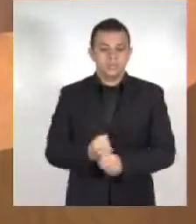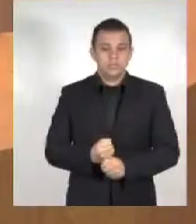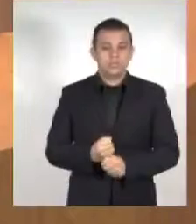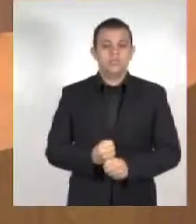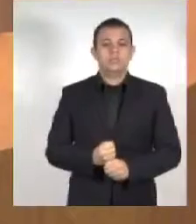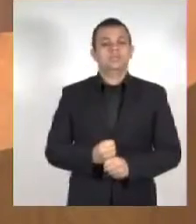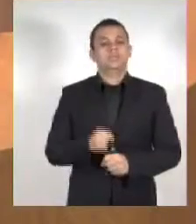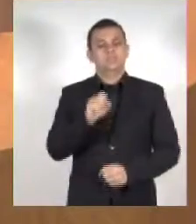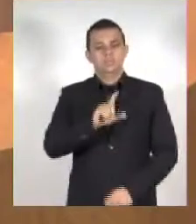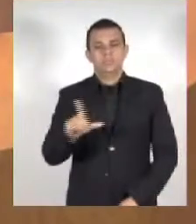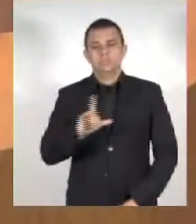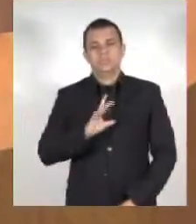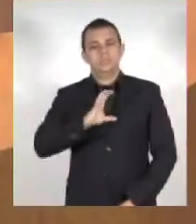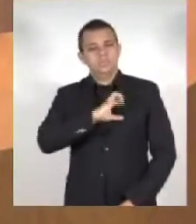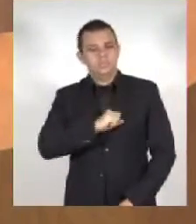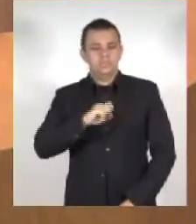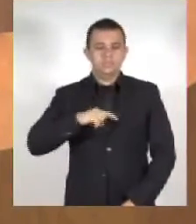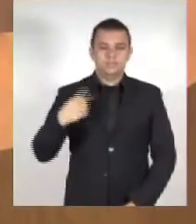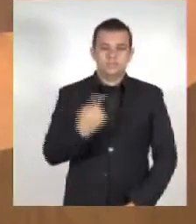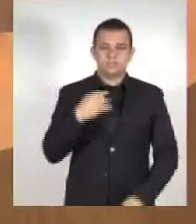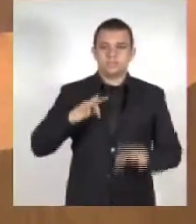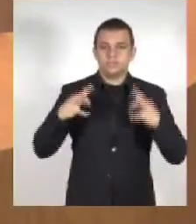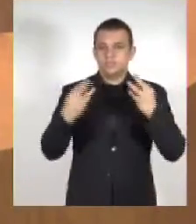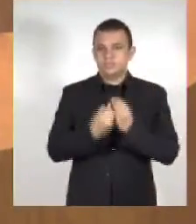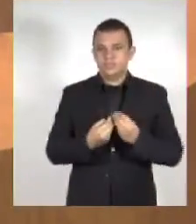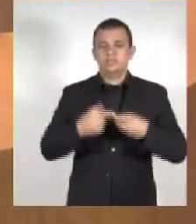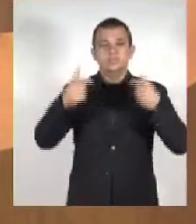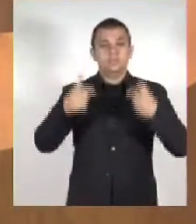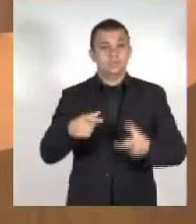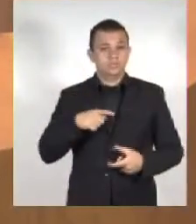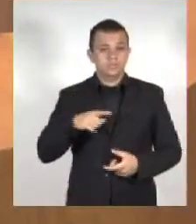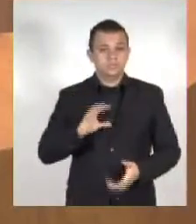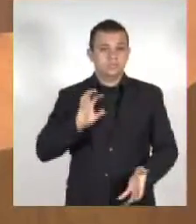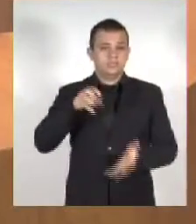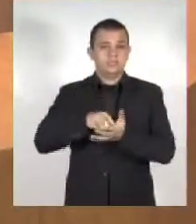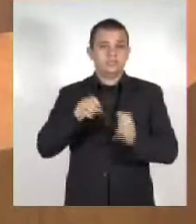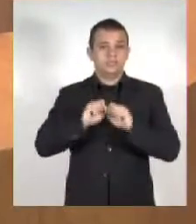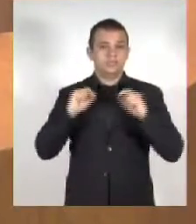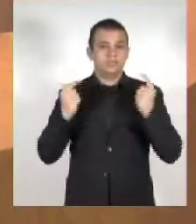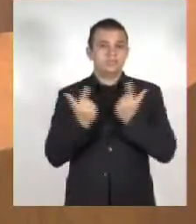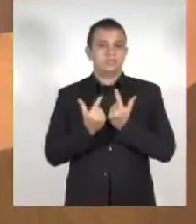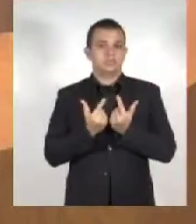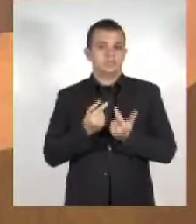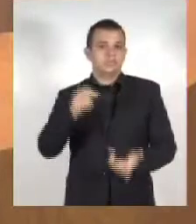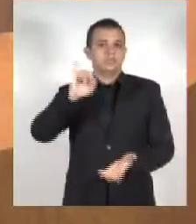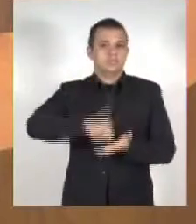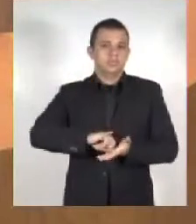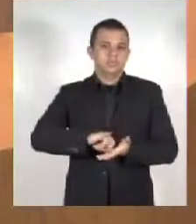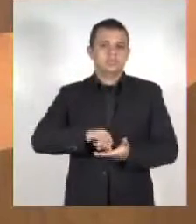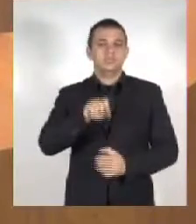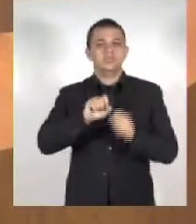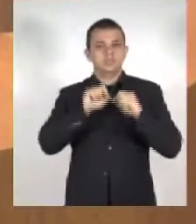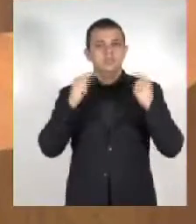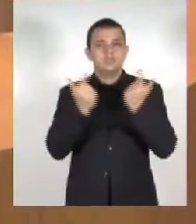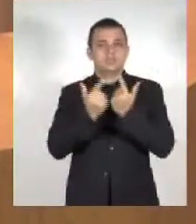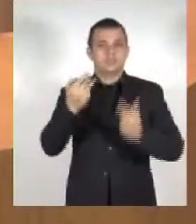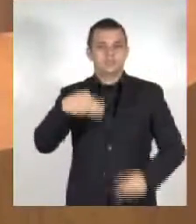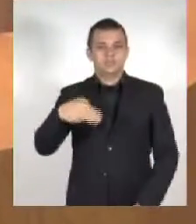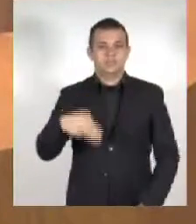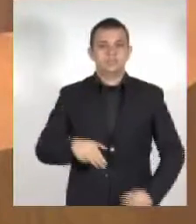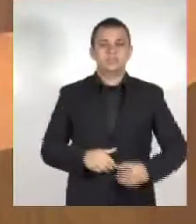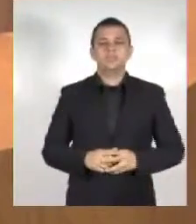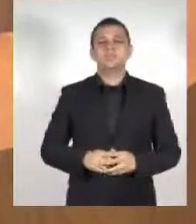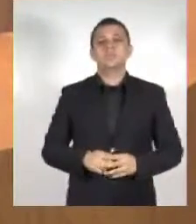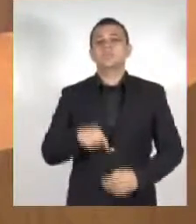querida, amada por todos nós, onde temos a sede do Parlamento Estadual, a sede da Assembleia Legislativa do Estado do Maranhão, uma